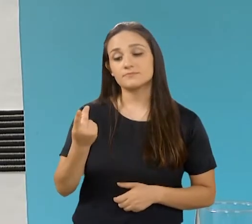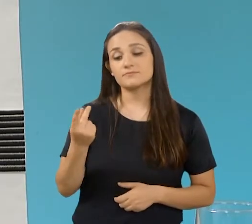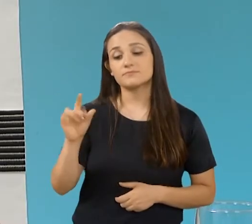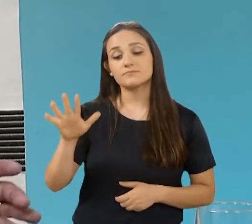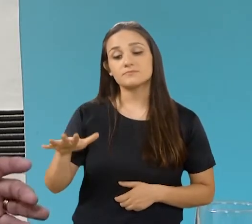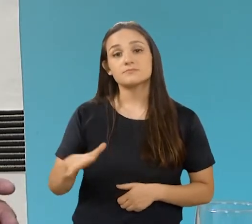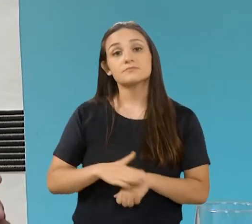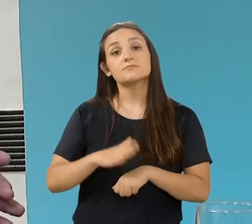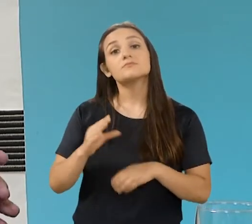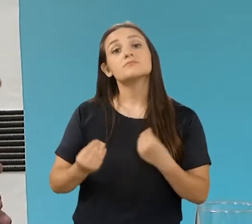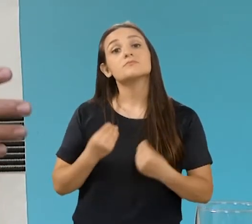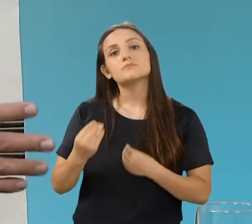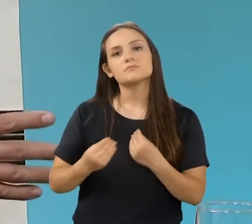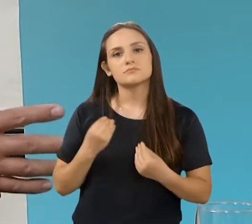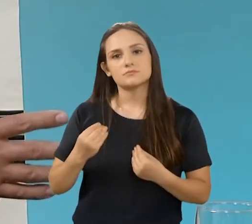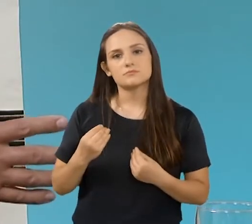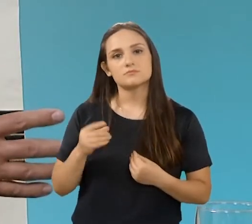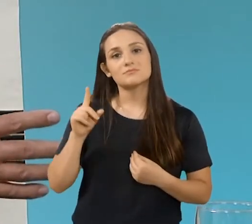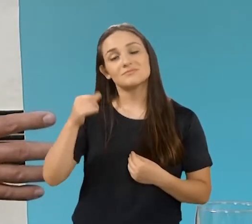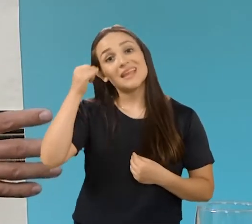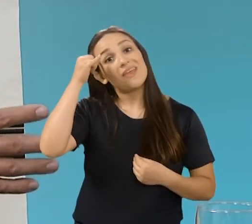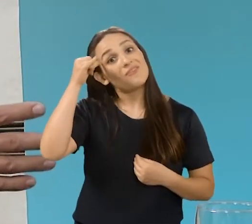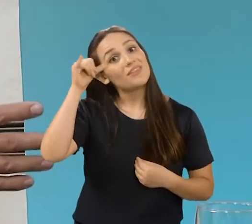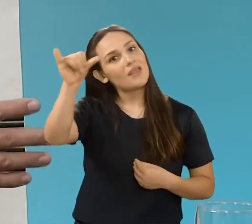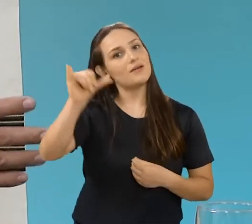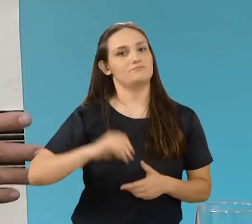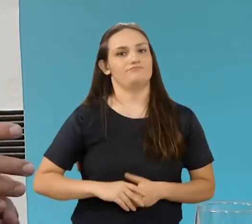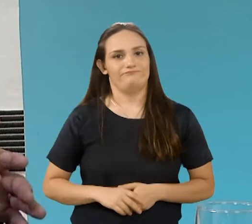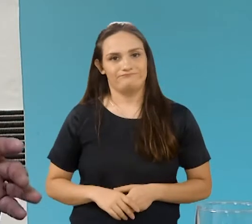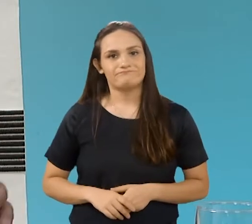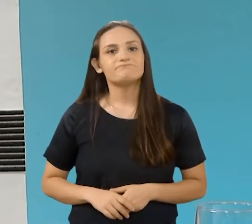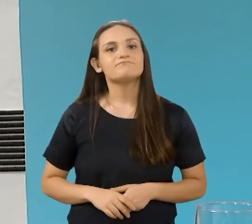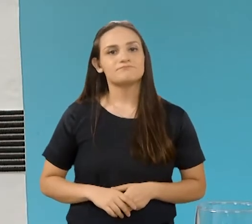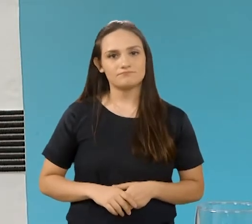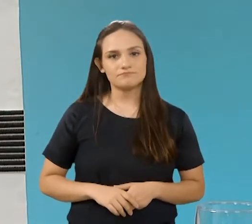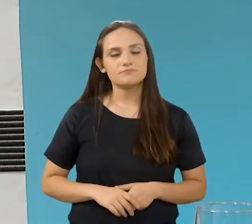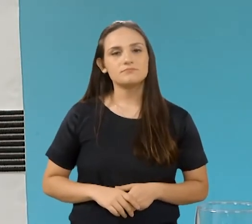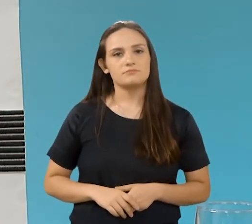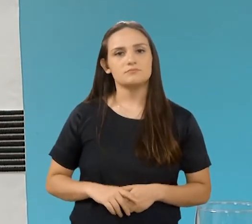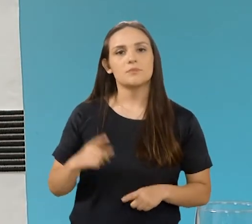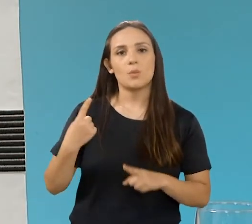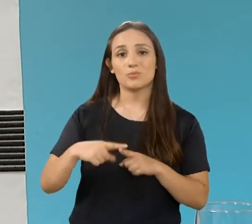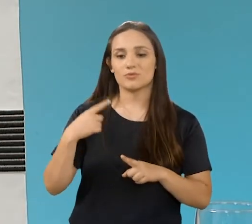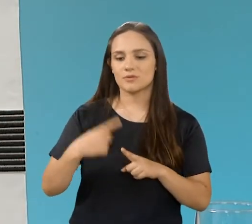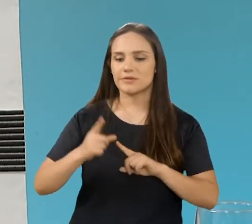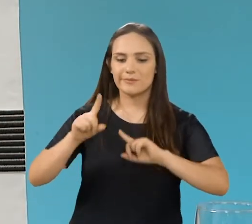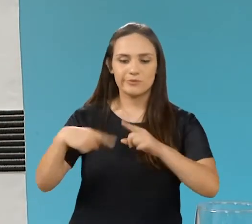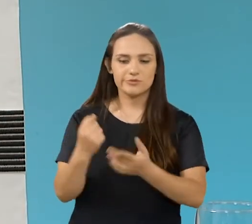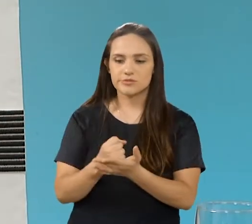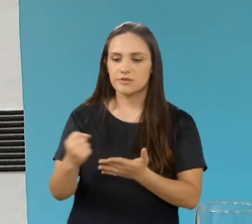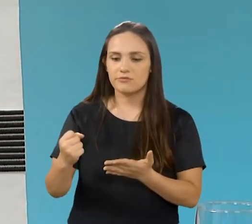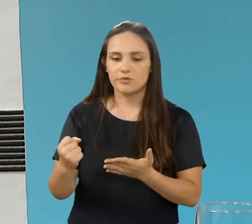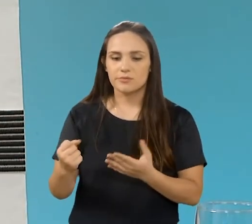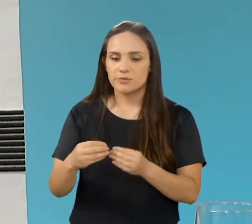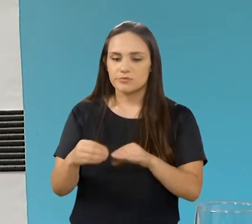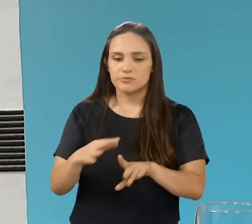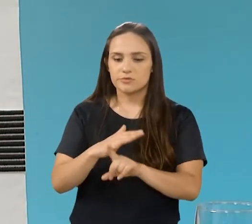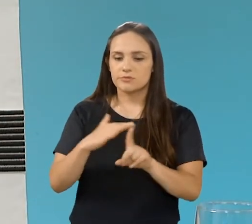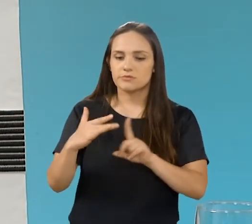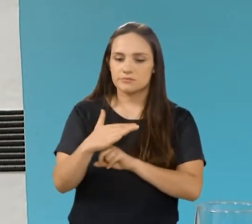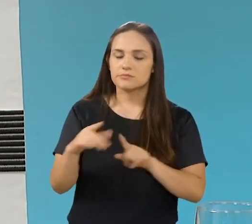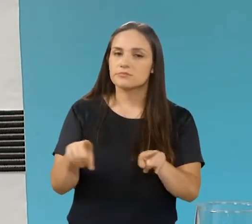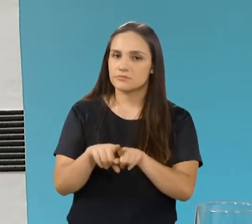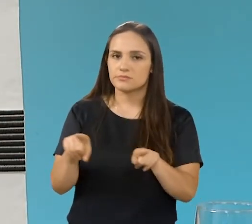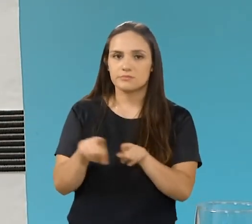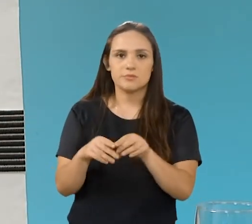você atuar de forma preventiva. Porque o prejuízo, ele não só afeta o meio ambiente, mas também a